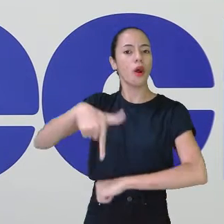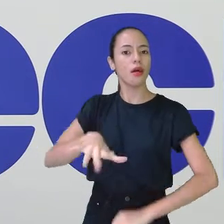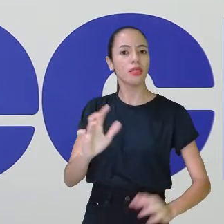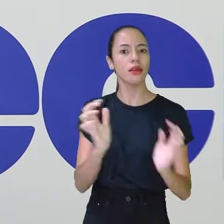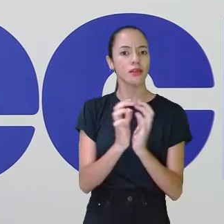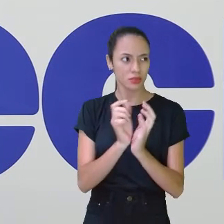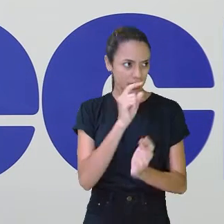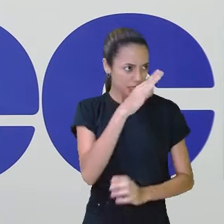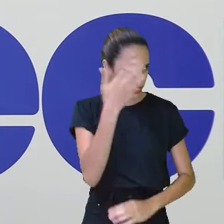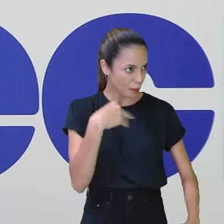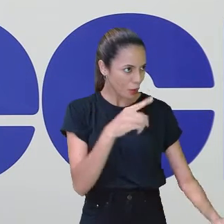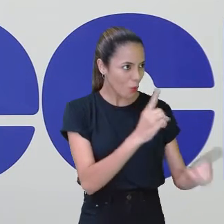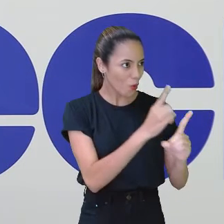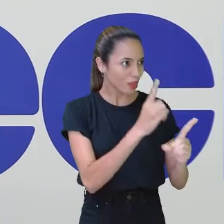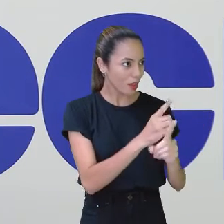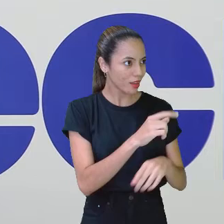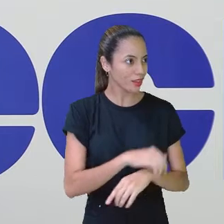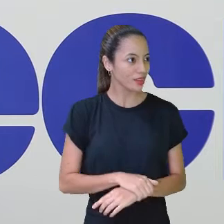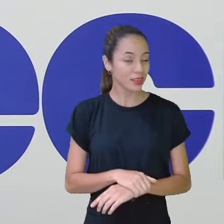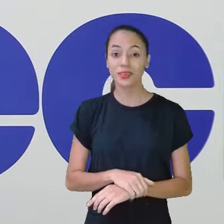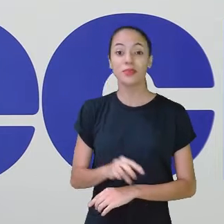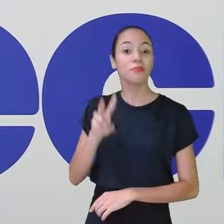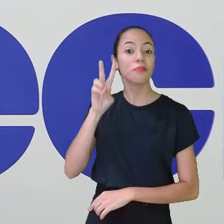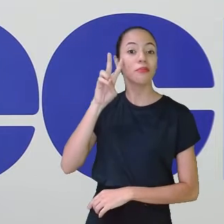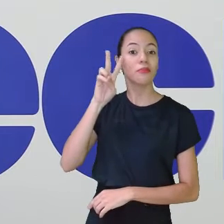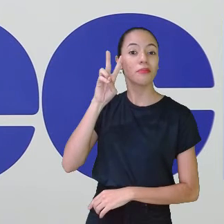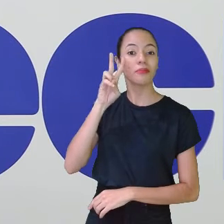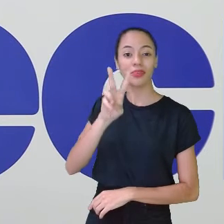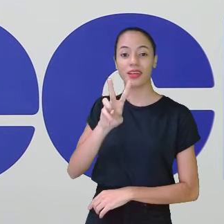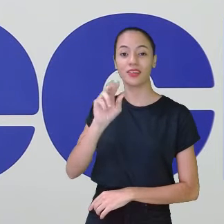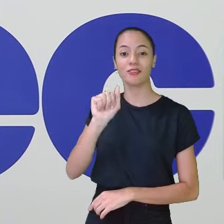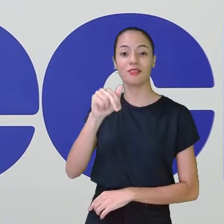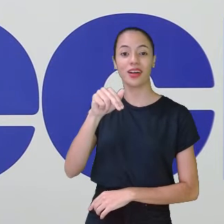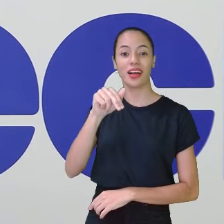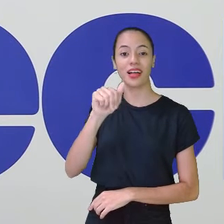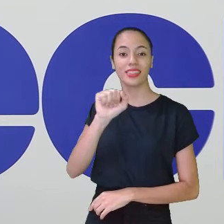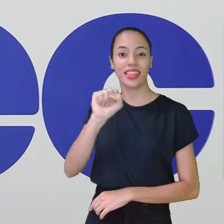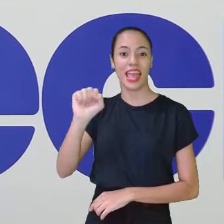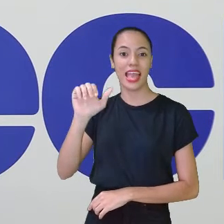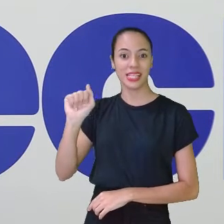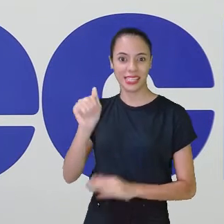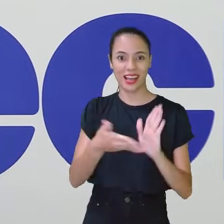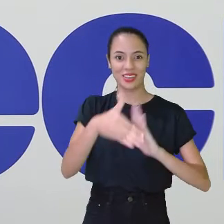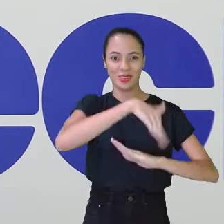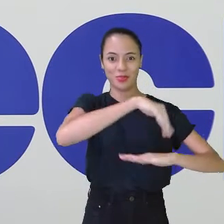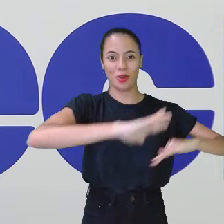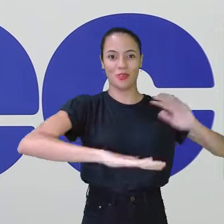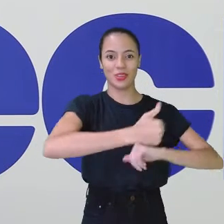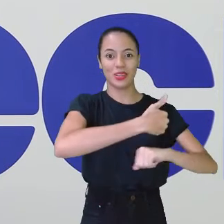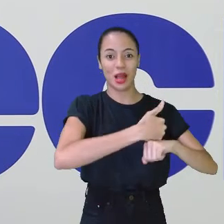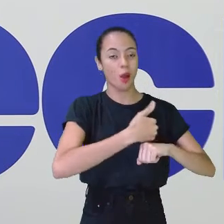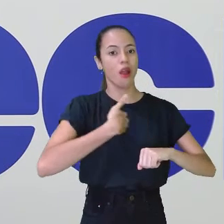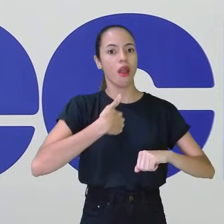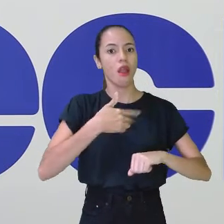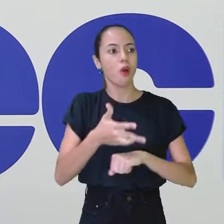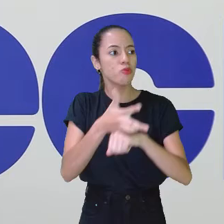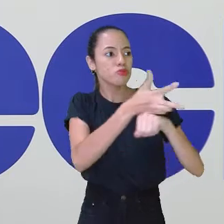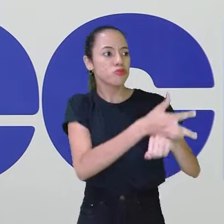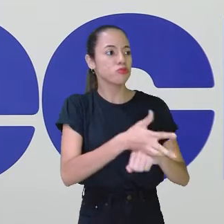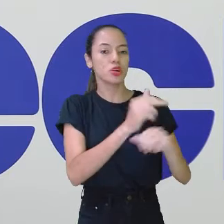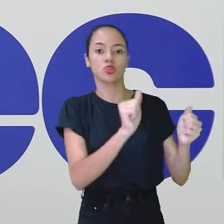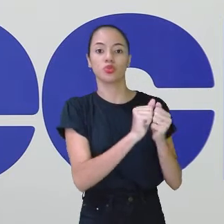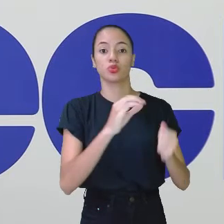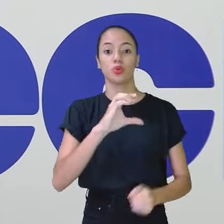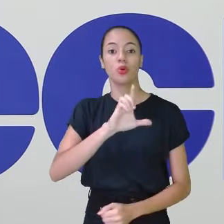foi que eu encontrei? Vanessinha. Olha aí. Veja só, ela fazendo uma matéria para TV Nova, vê que glória. Coisa Junto boa. com Cleiton